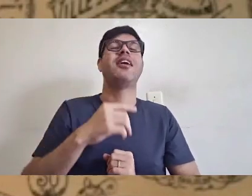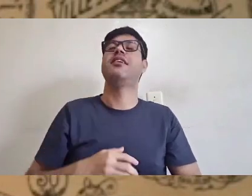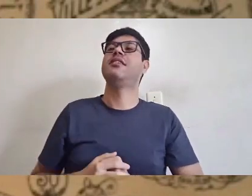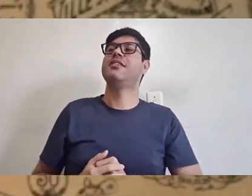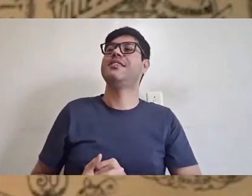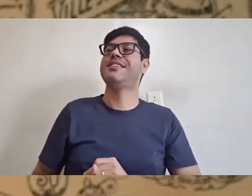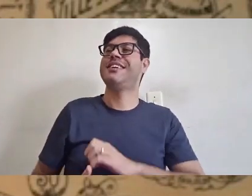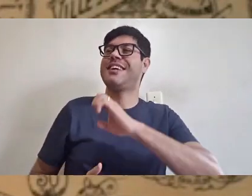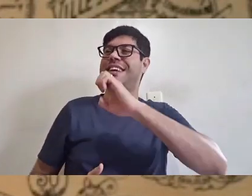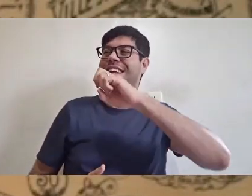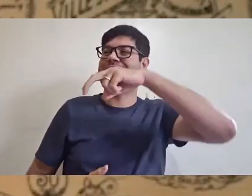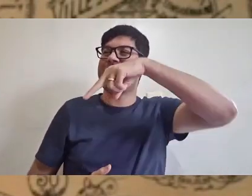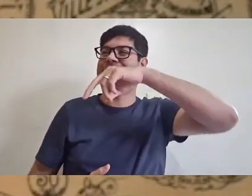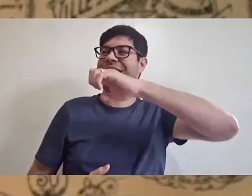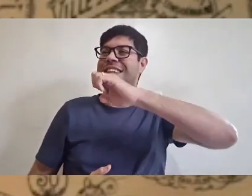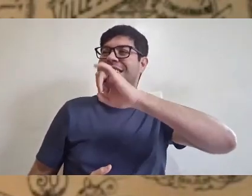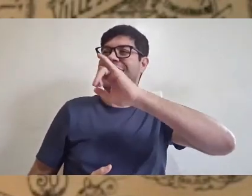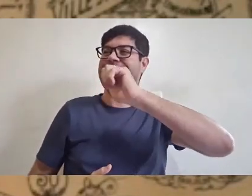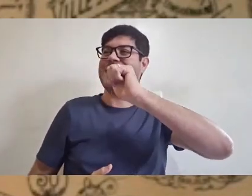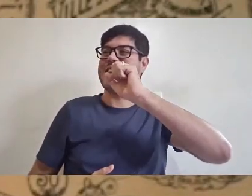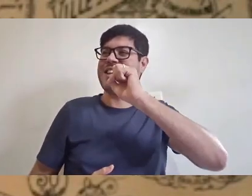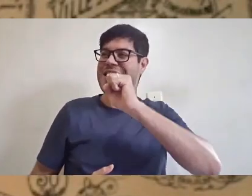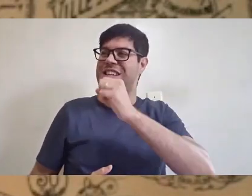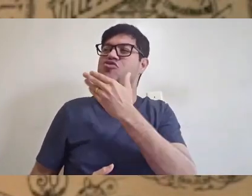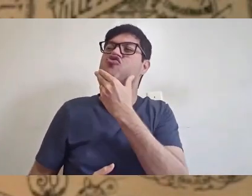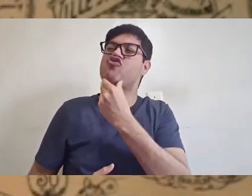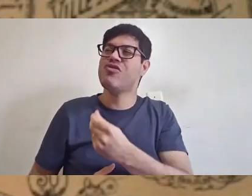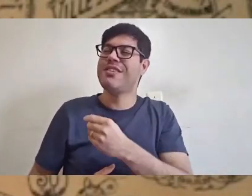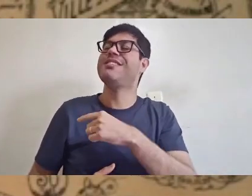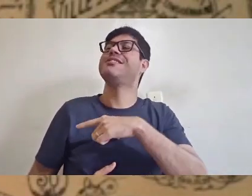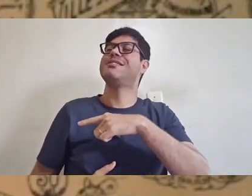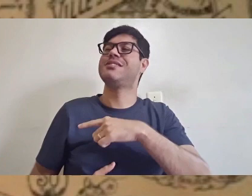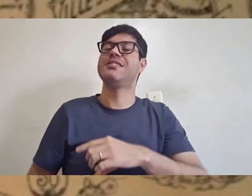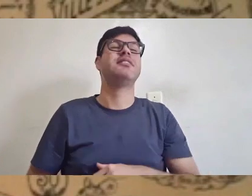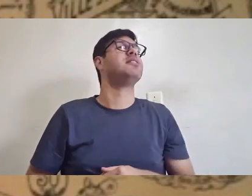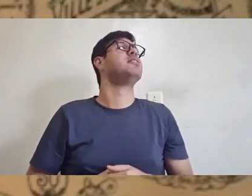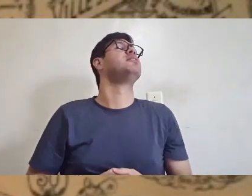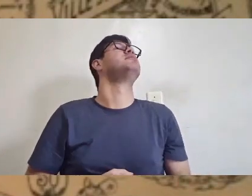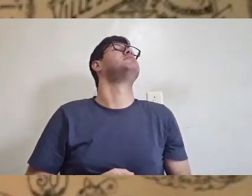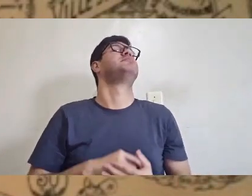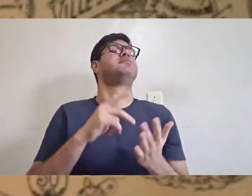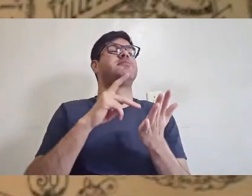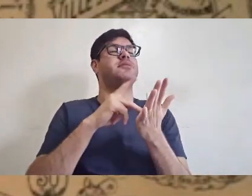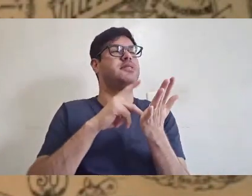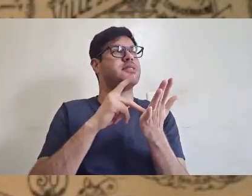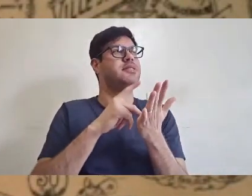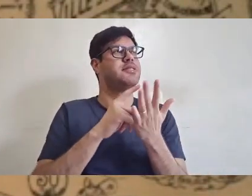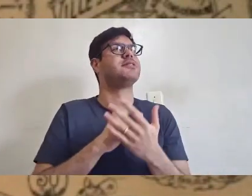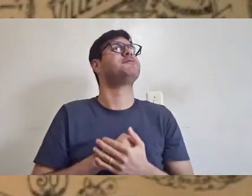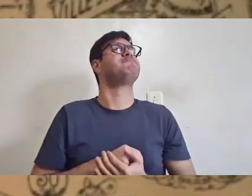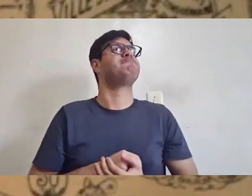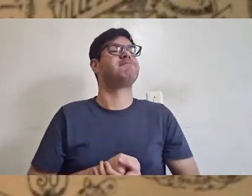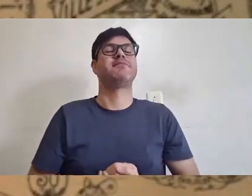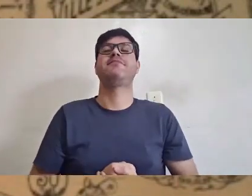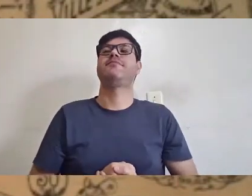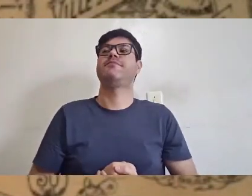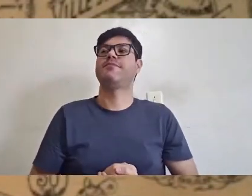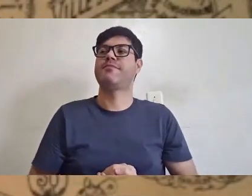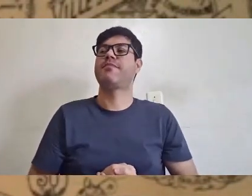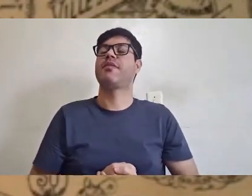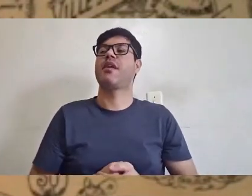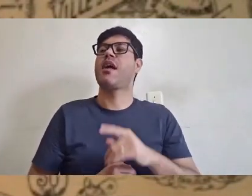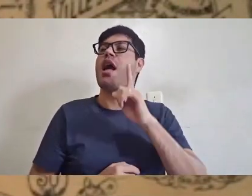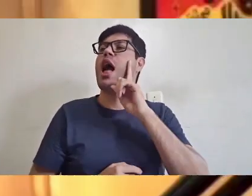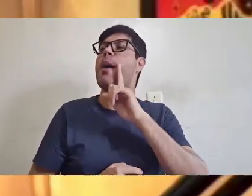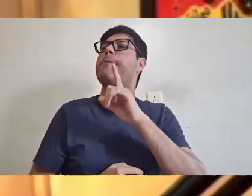Teve gente do partido do Enéas que entrou com 1.500 votos. Essa aí que é da Americana. Tem um de Americana que entrou. Isso.